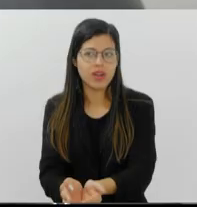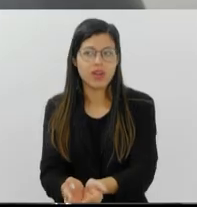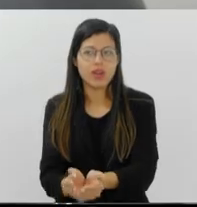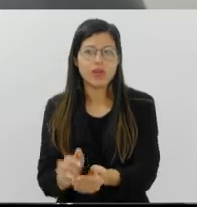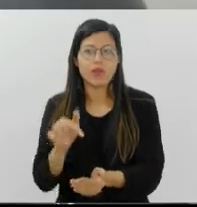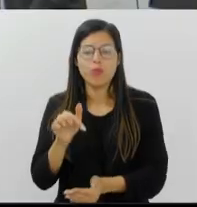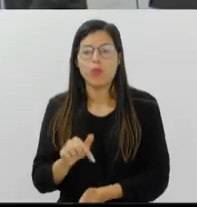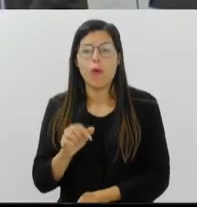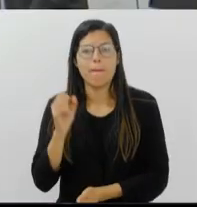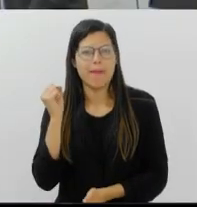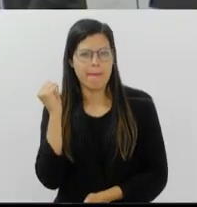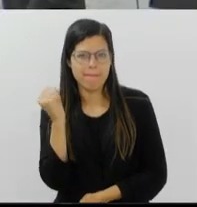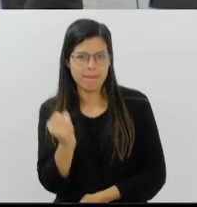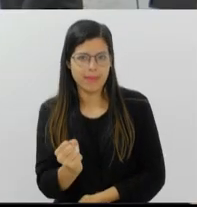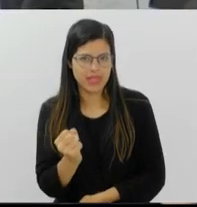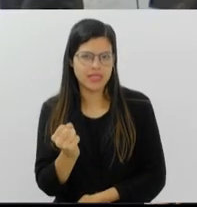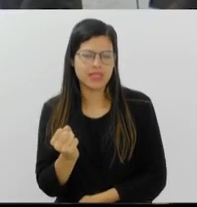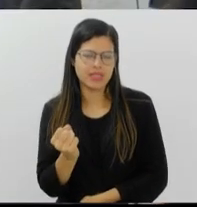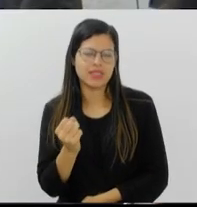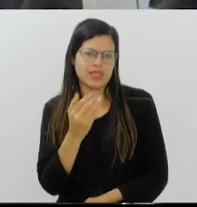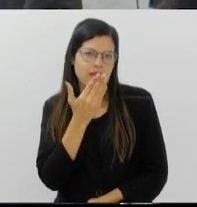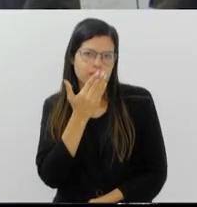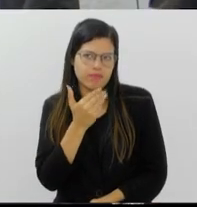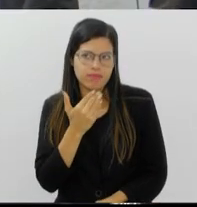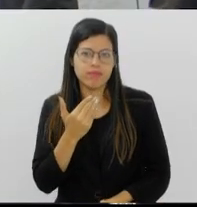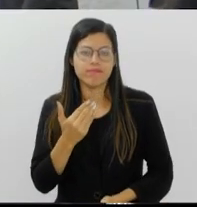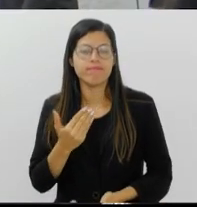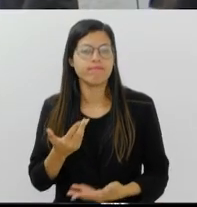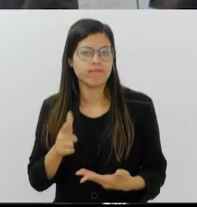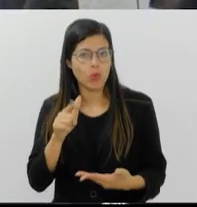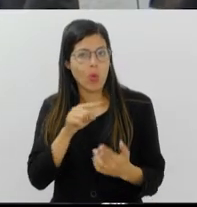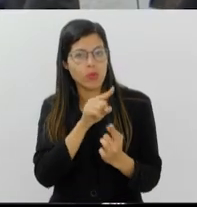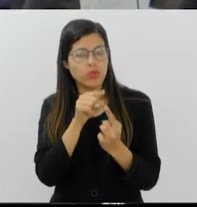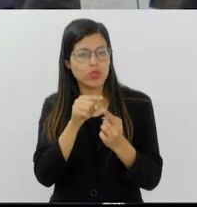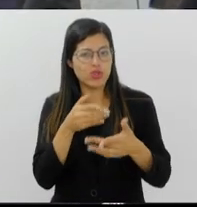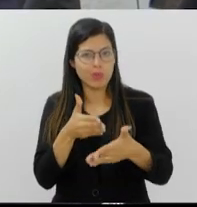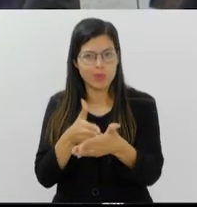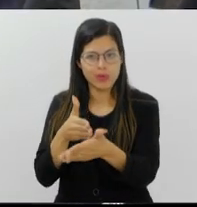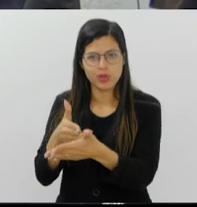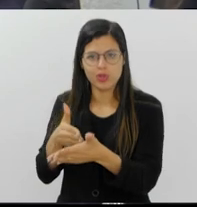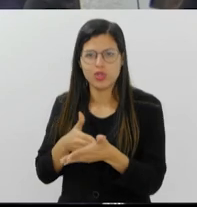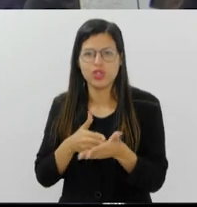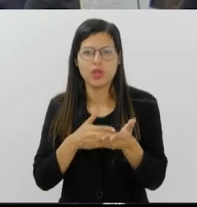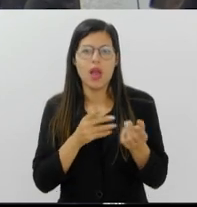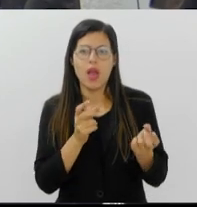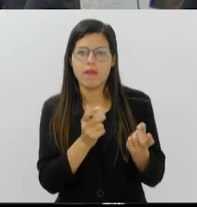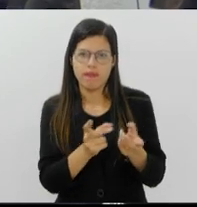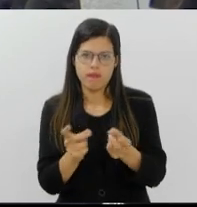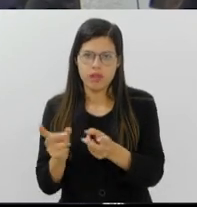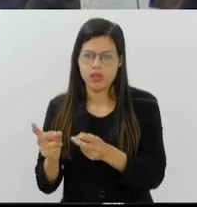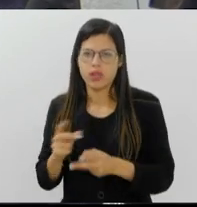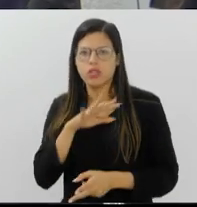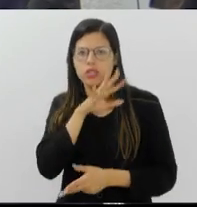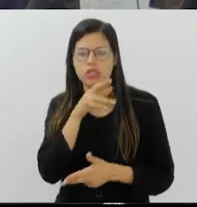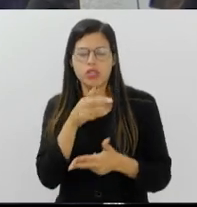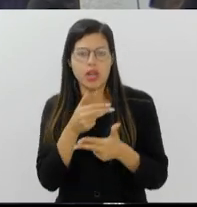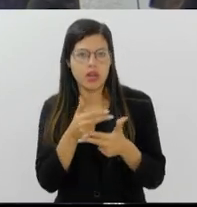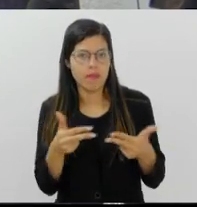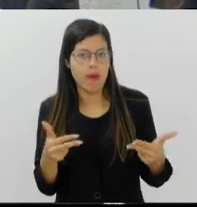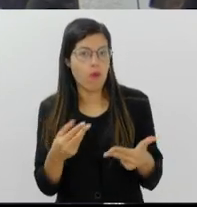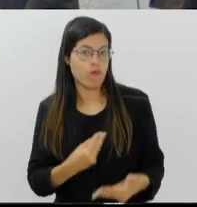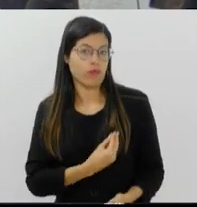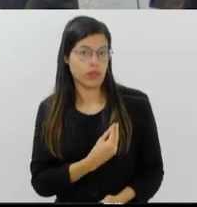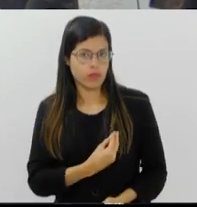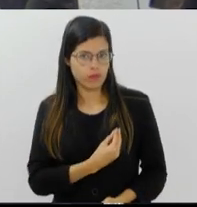para o consumo. É para impedir a comercialização de animais vivos. Então, a exportação de animais